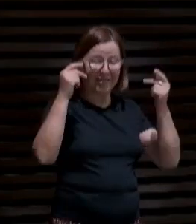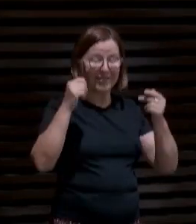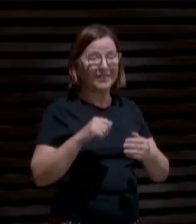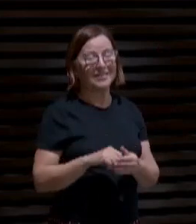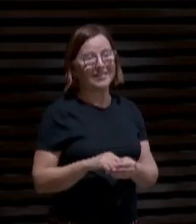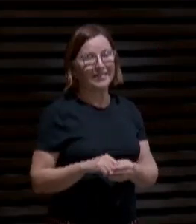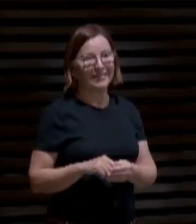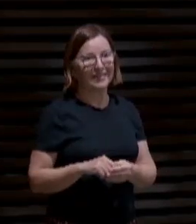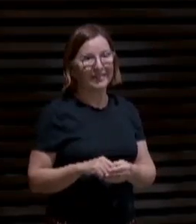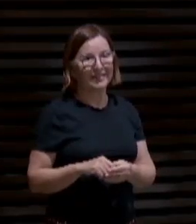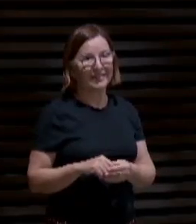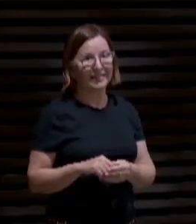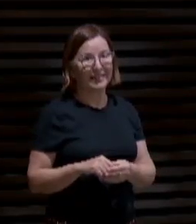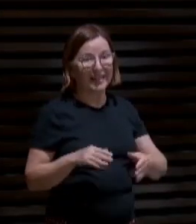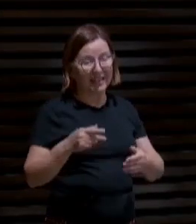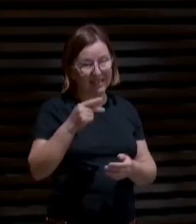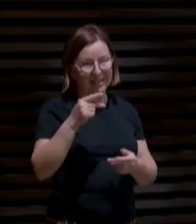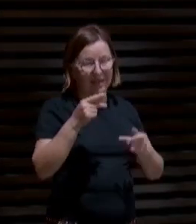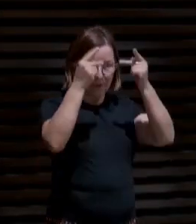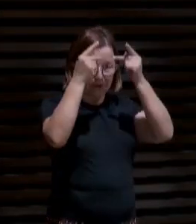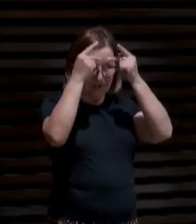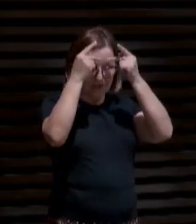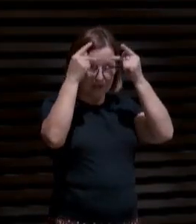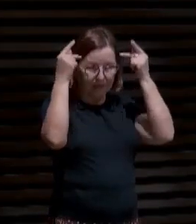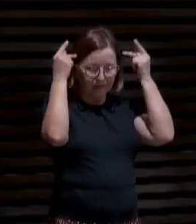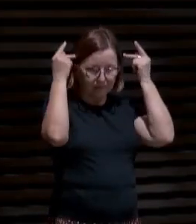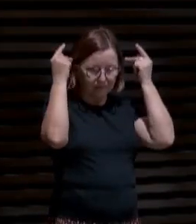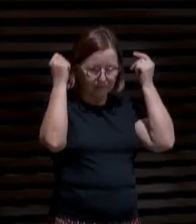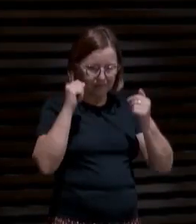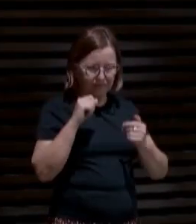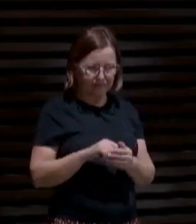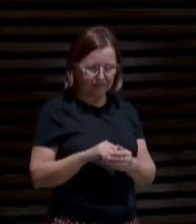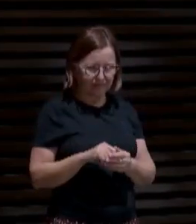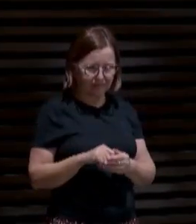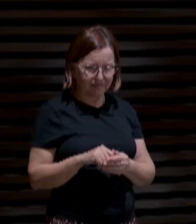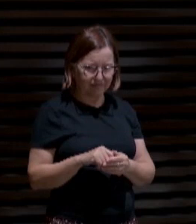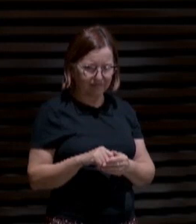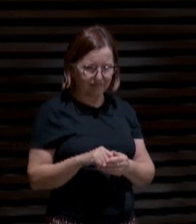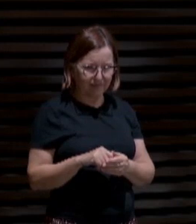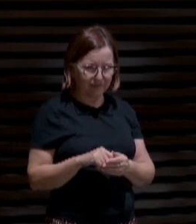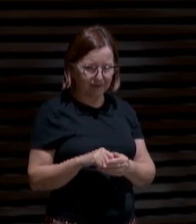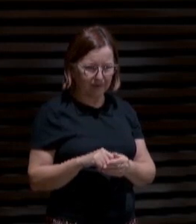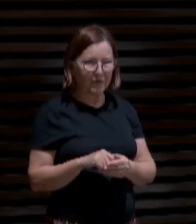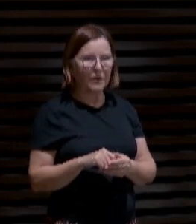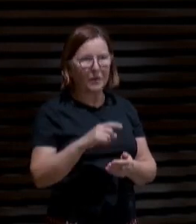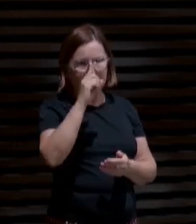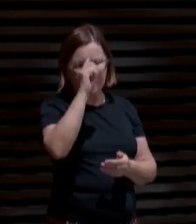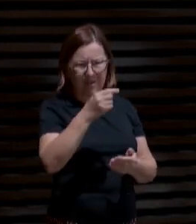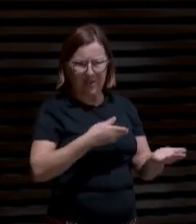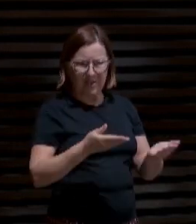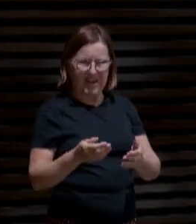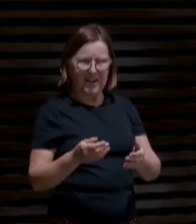um teatro, botaram todos lá dentro. E eles tiraram a roupa, ficaram nus e preferiram morrer. E ele teve